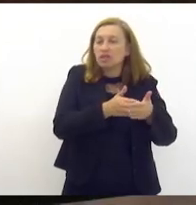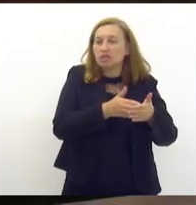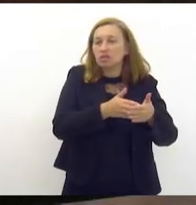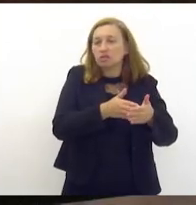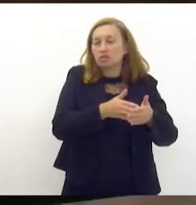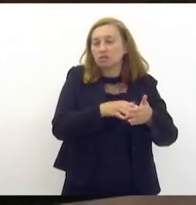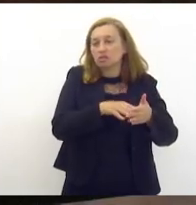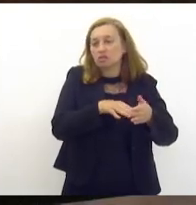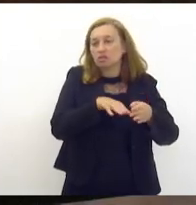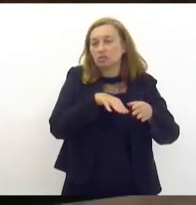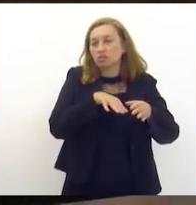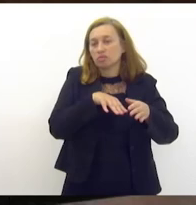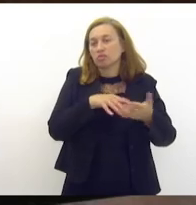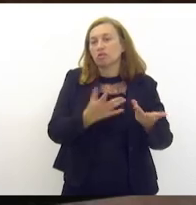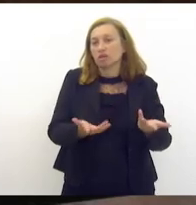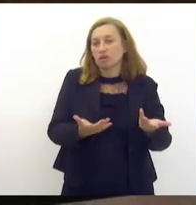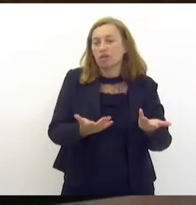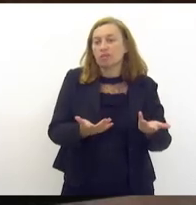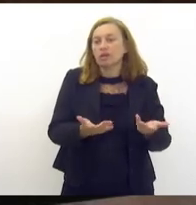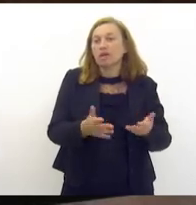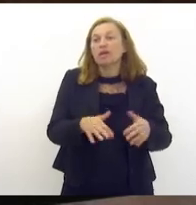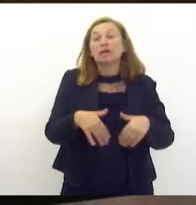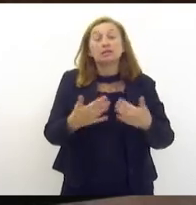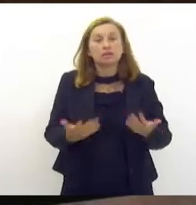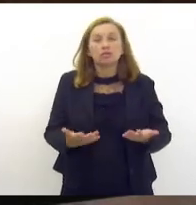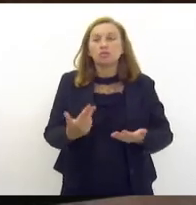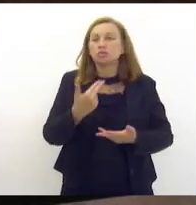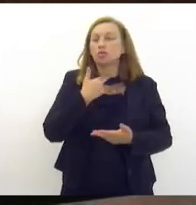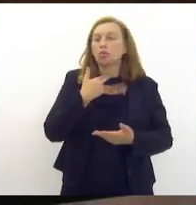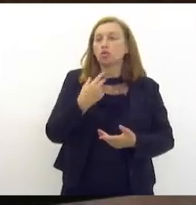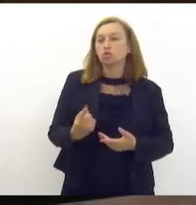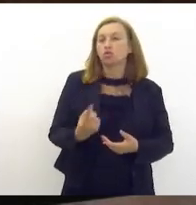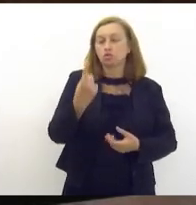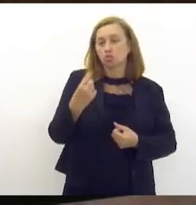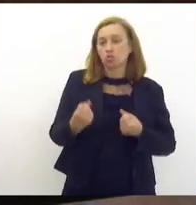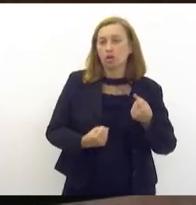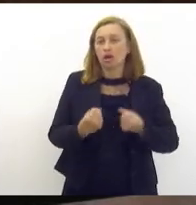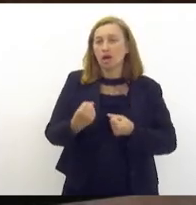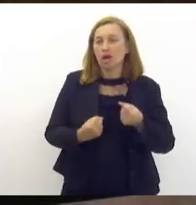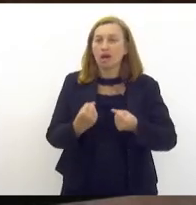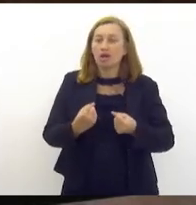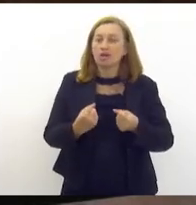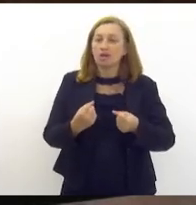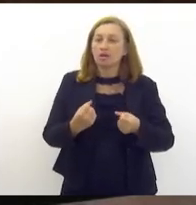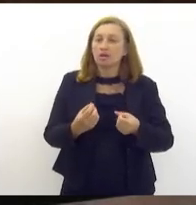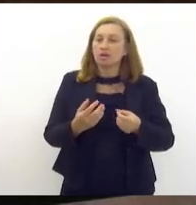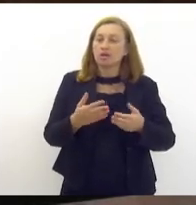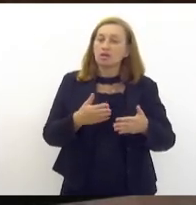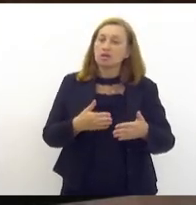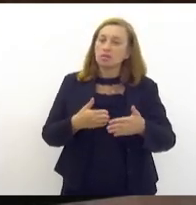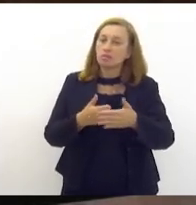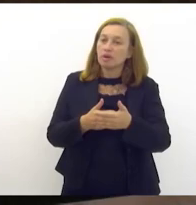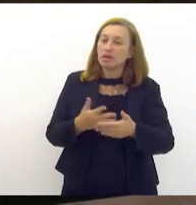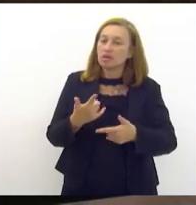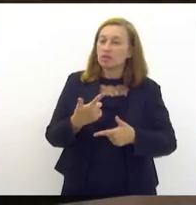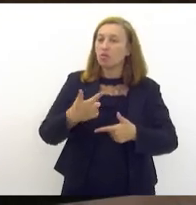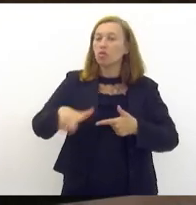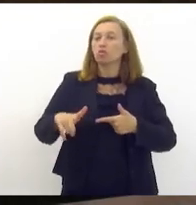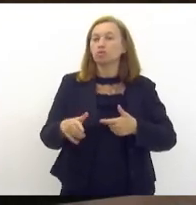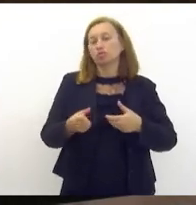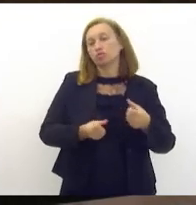onde também a gente não pode deixar que um veículo ele atrapalhe toda uma